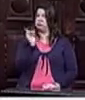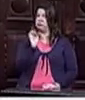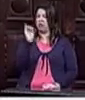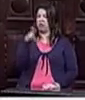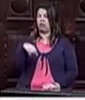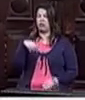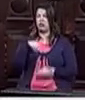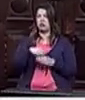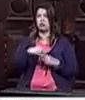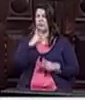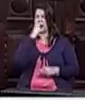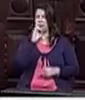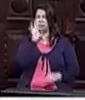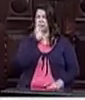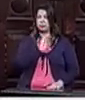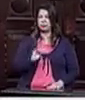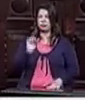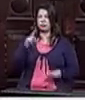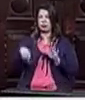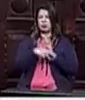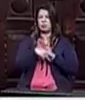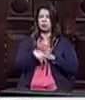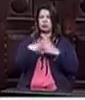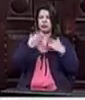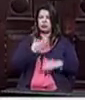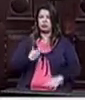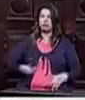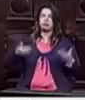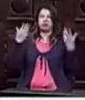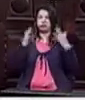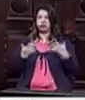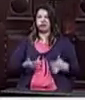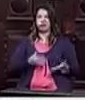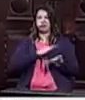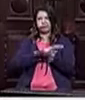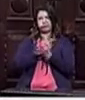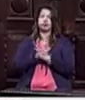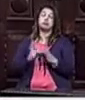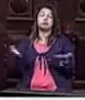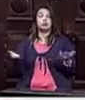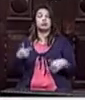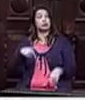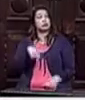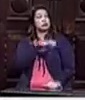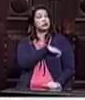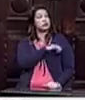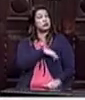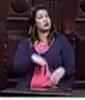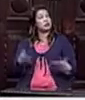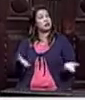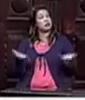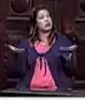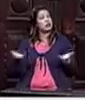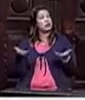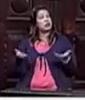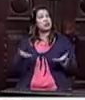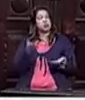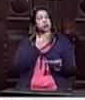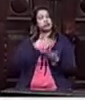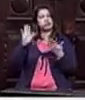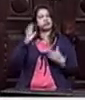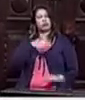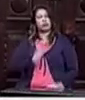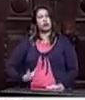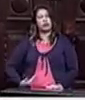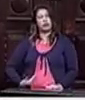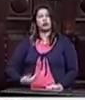votando um raio-x de um governo desastroso e criminoso no Rio de Janeiro. e que agora querem achar que só o impeachment do Pezão, que